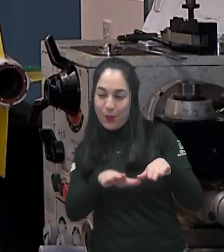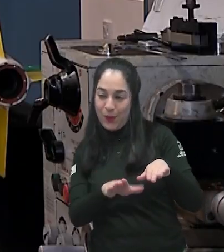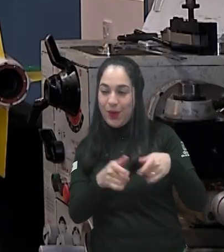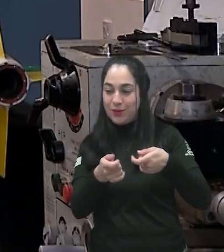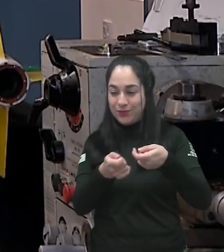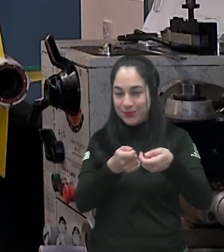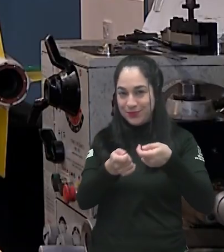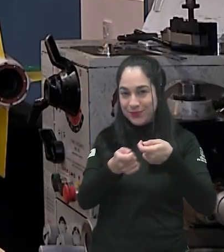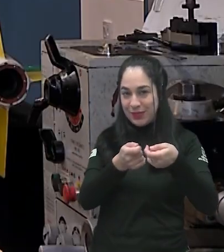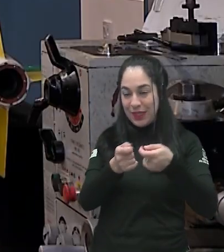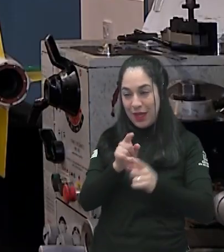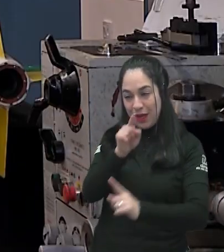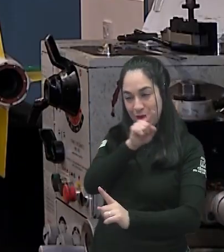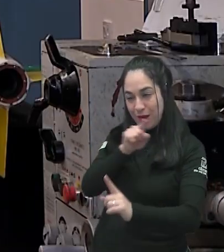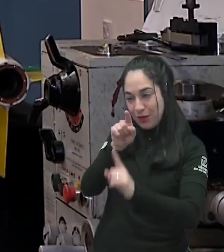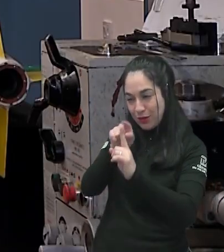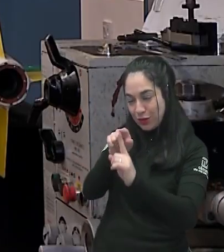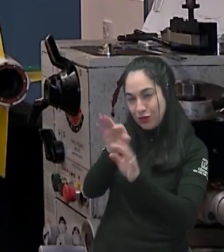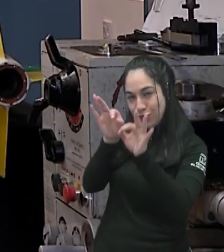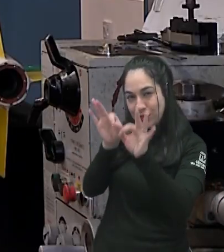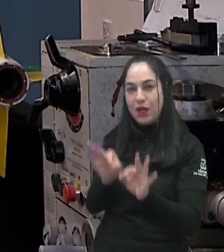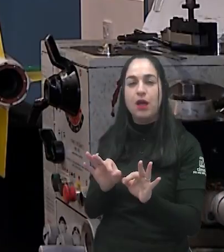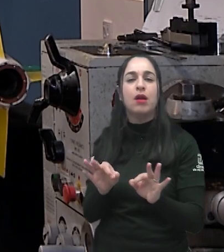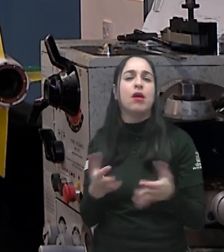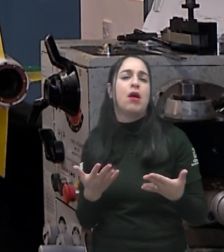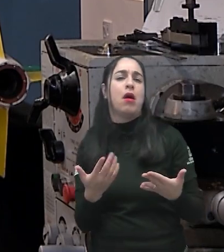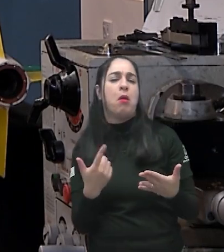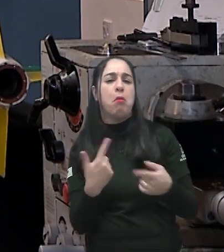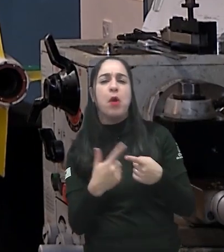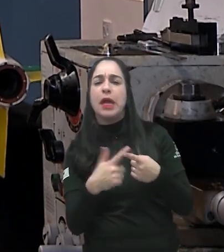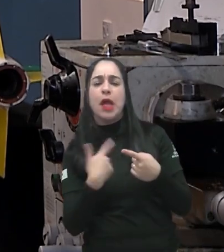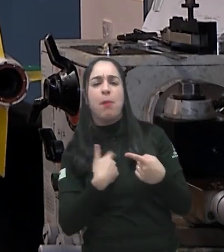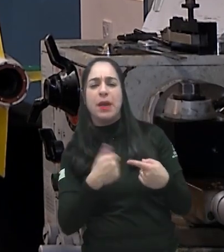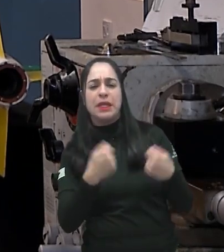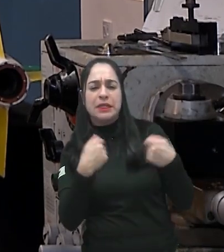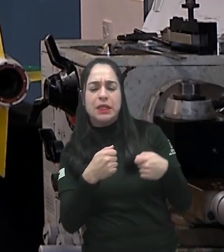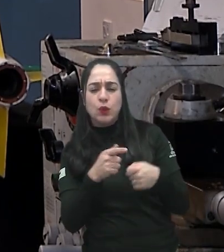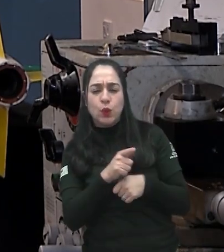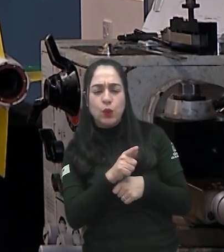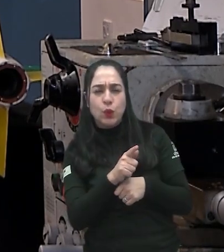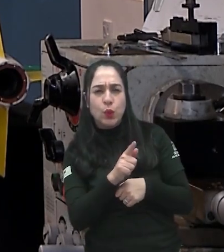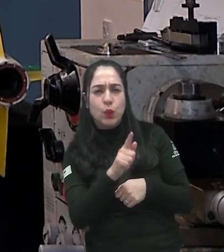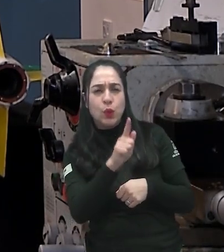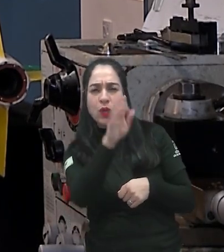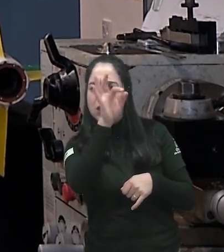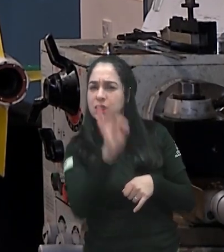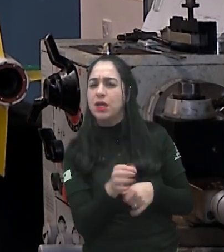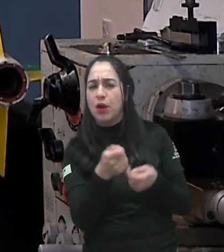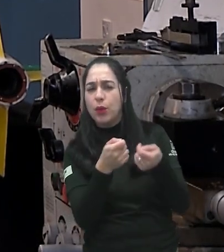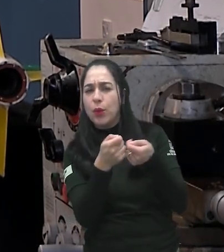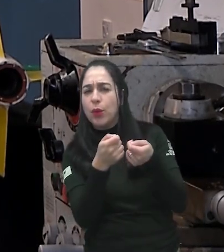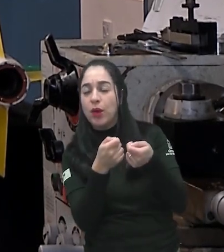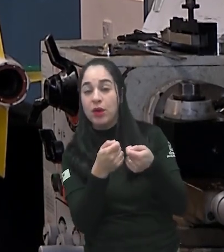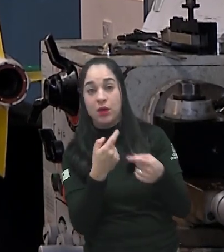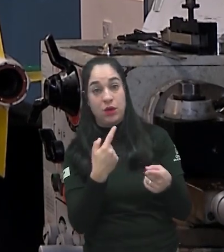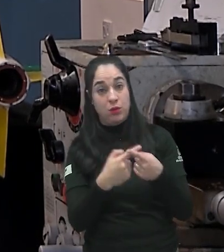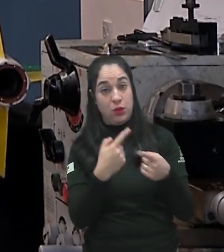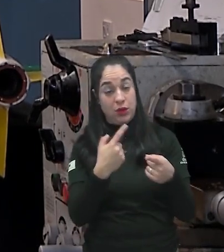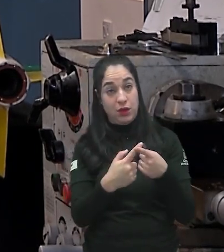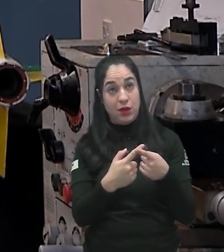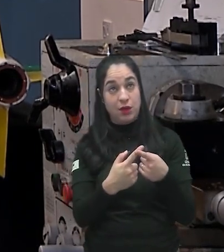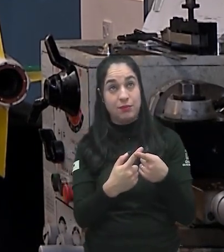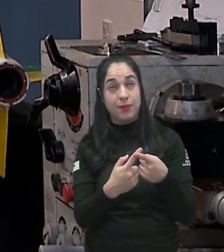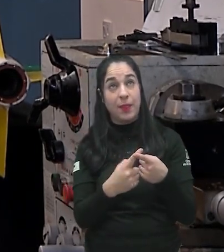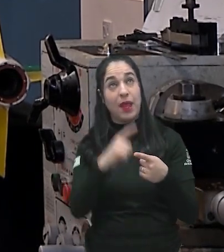acertar o ponto B com maior precisão é muito importante. Mas você fala, por que eu preciso de tanta precisão assim, né, quando eu estou colocando um satélite em órbita? Porque